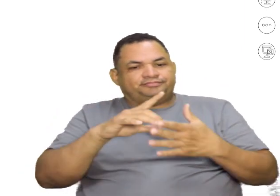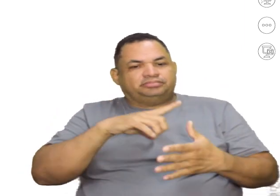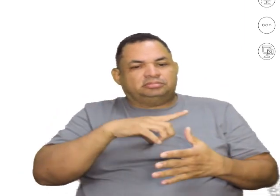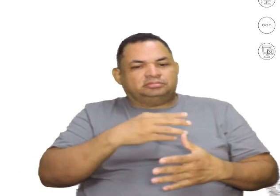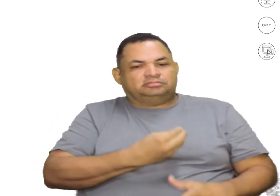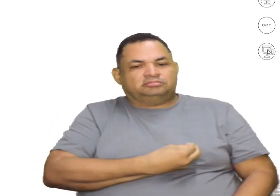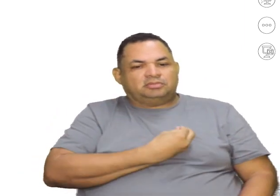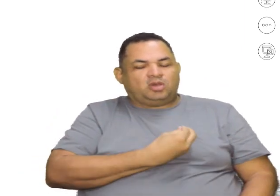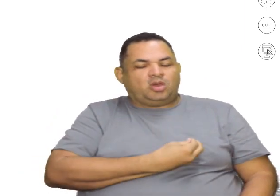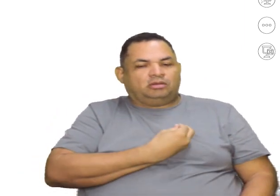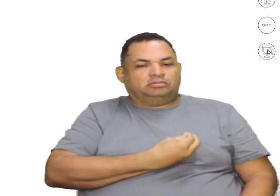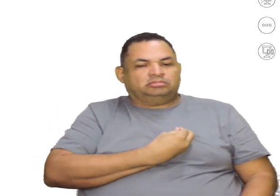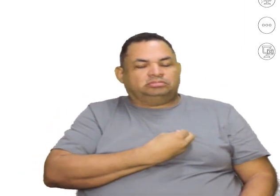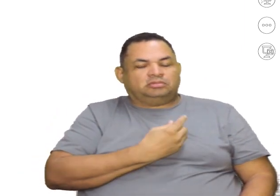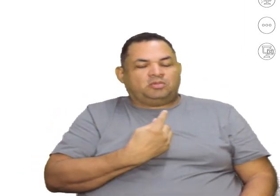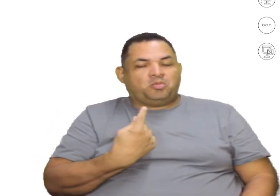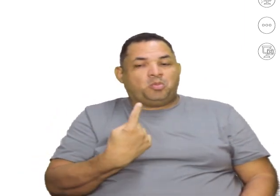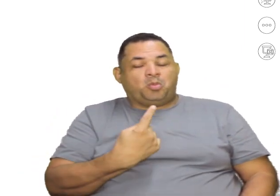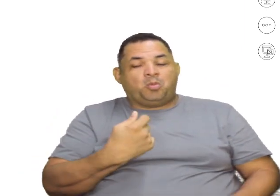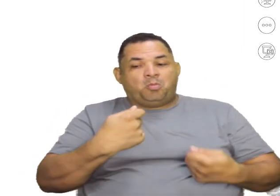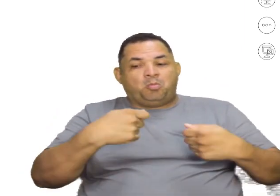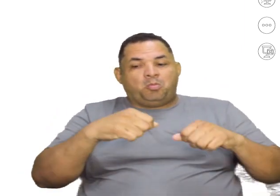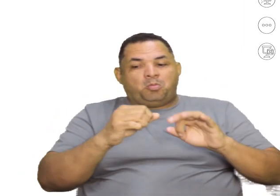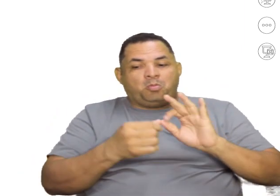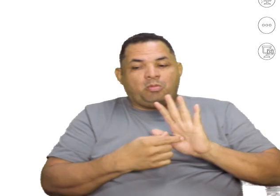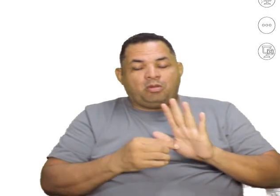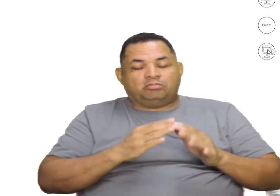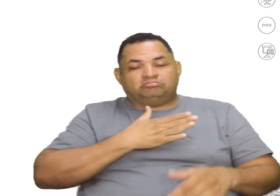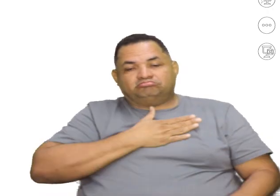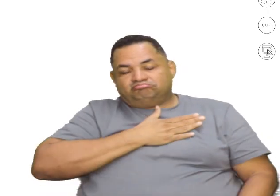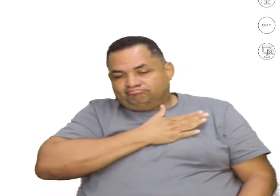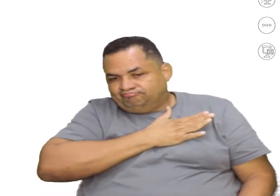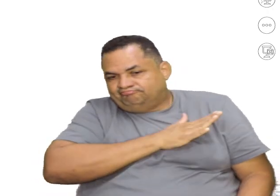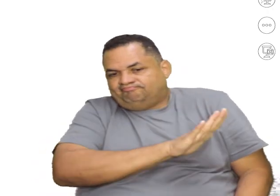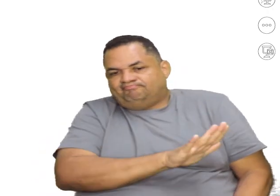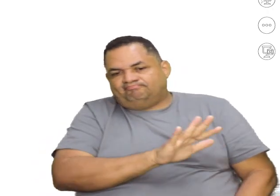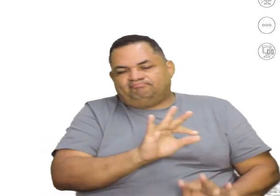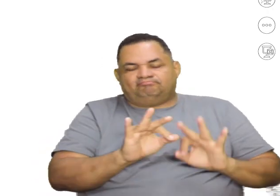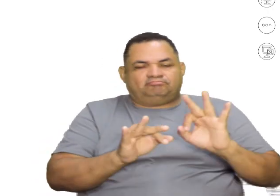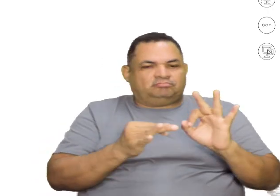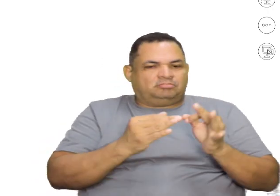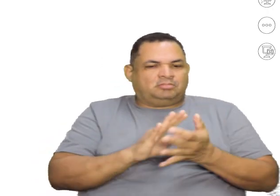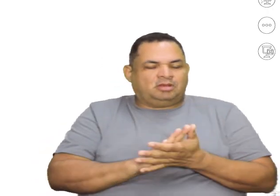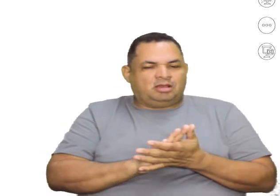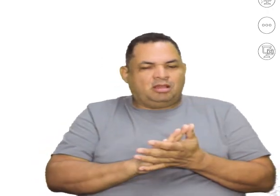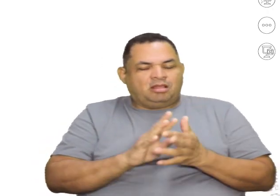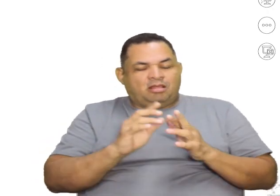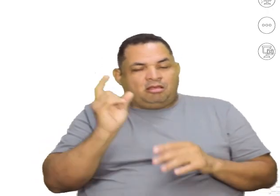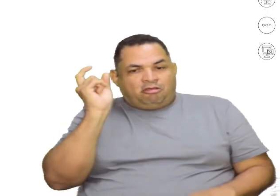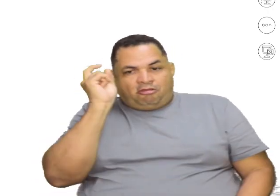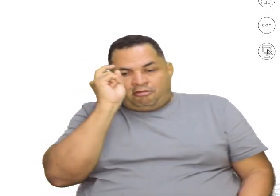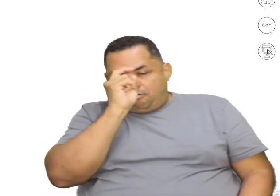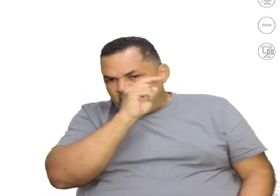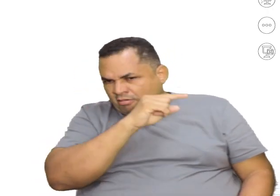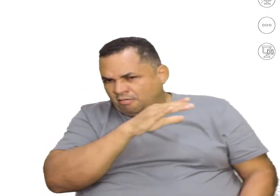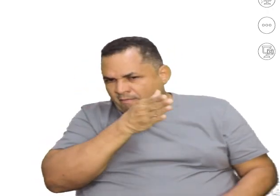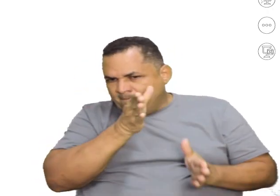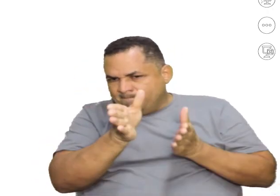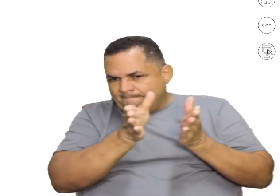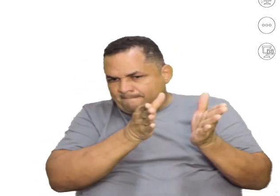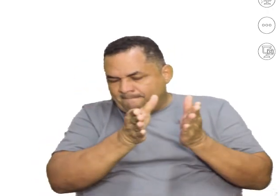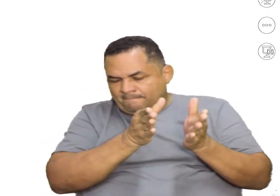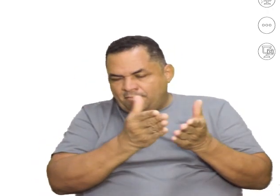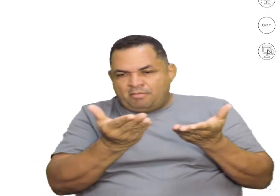têm vivenciado, nós podemos citar o preconceito, a dificuldade de